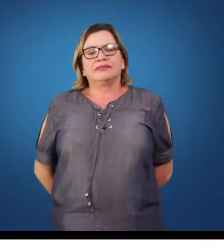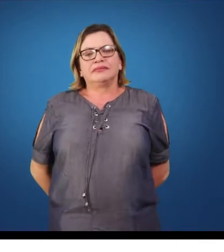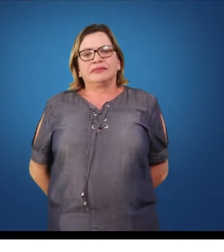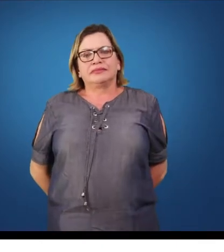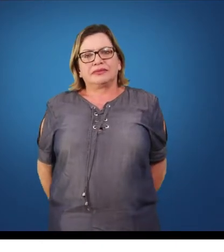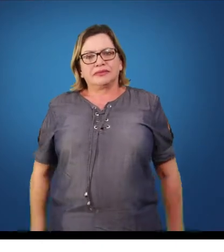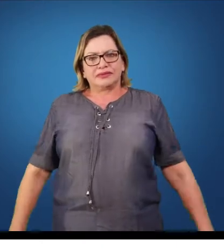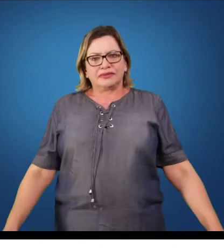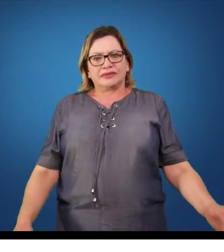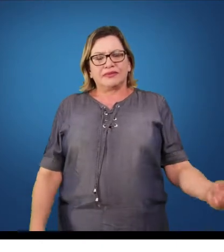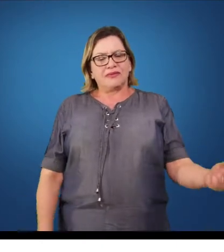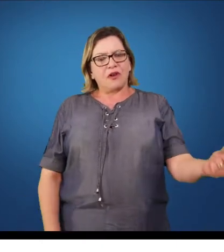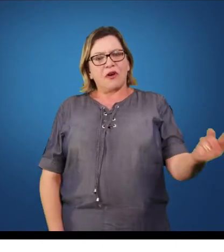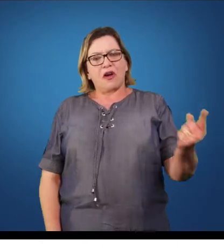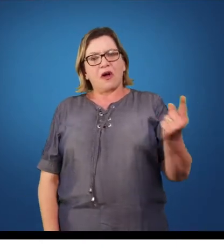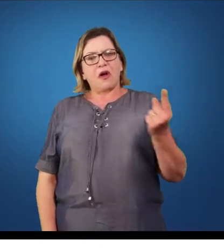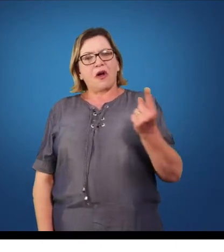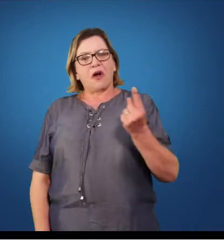Voltando.